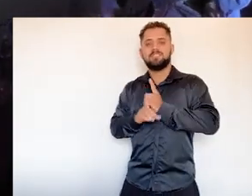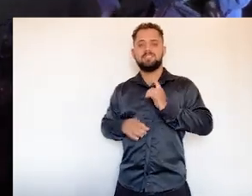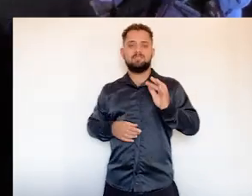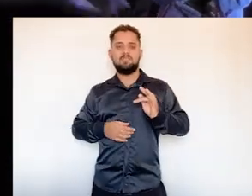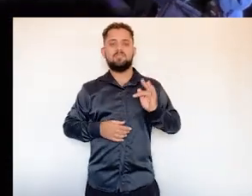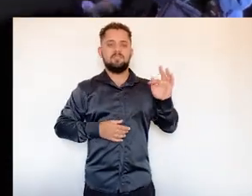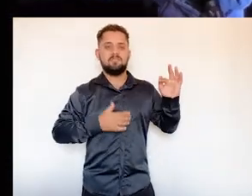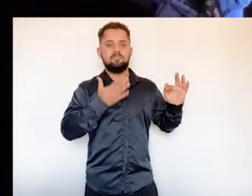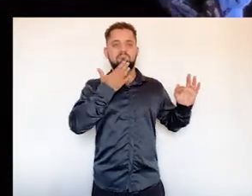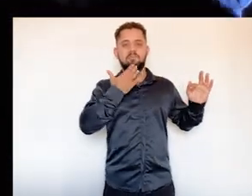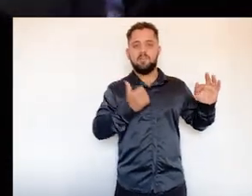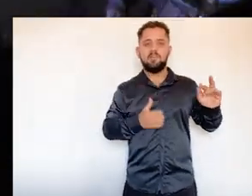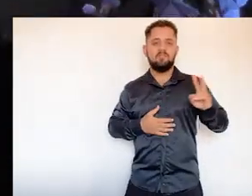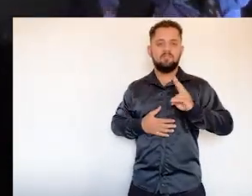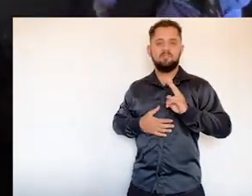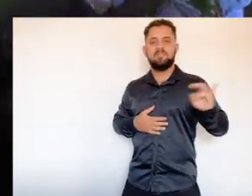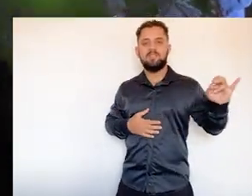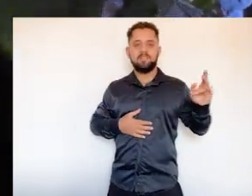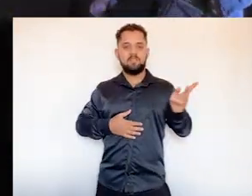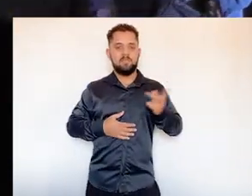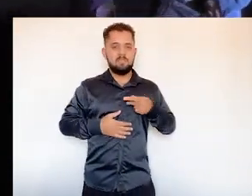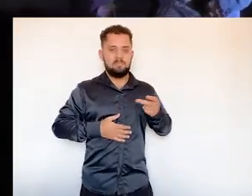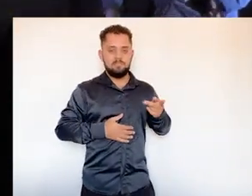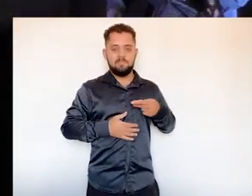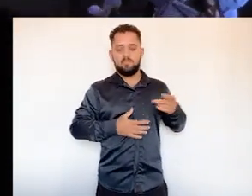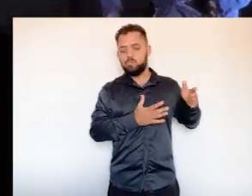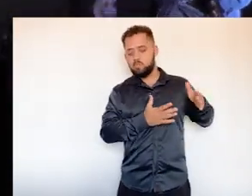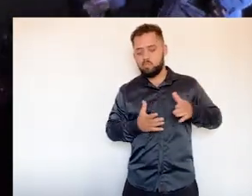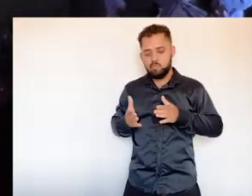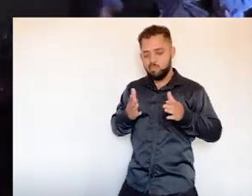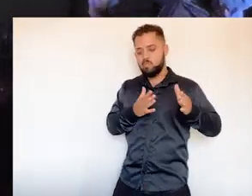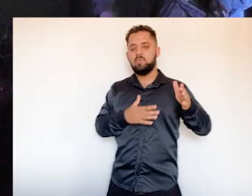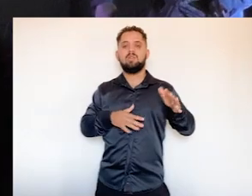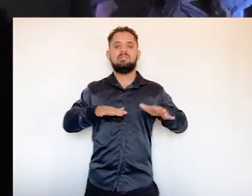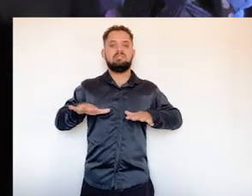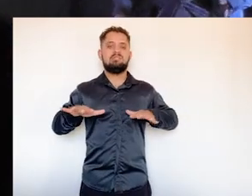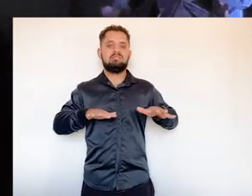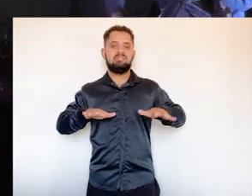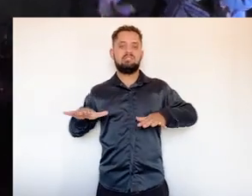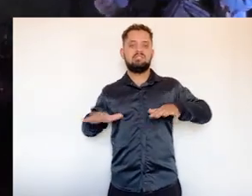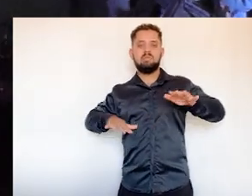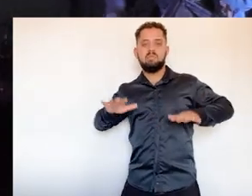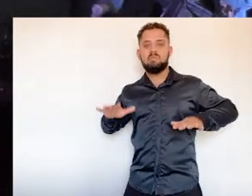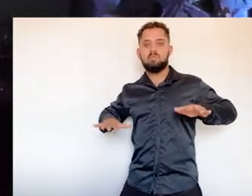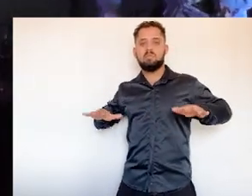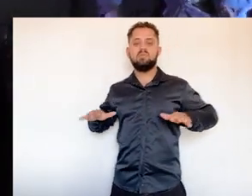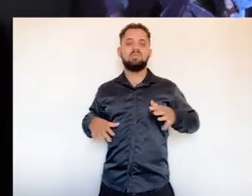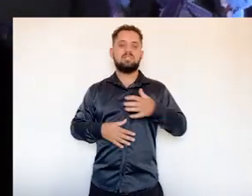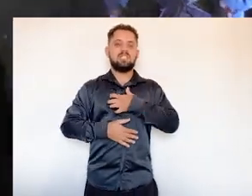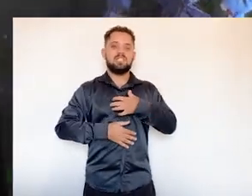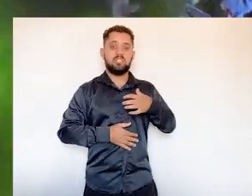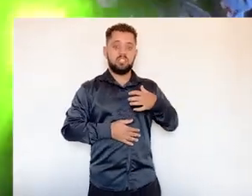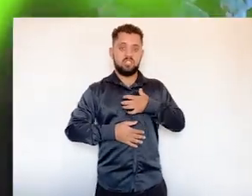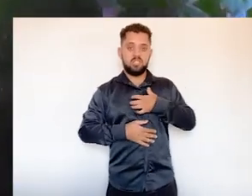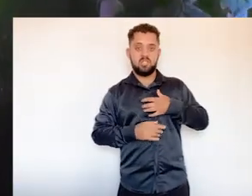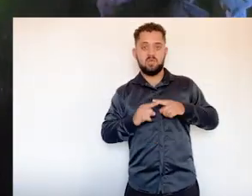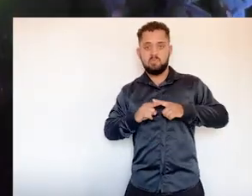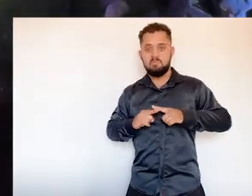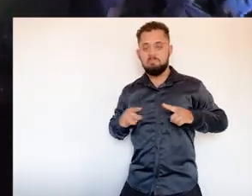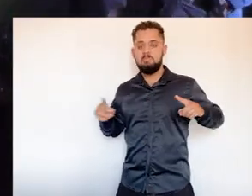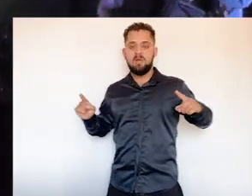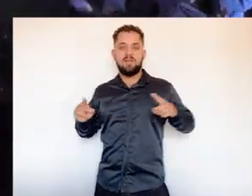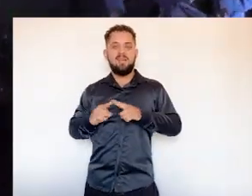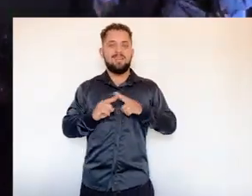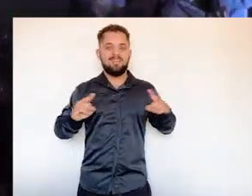menor. A terra tremeu e quando ouviu meu mi menor. Viajando no universo, tocando uma orquestra só. Viajando